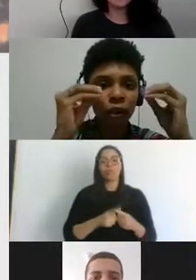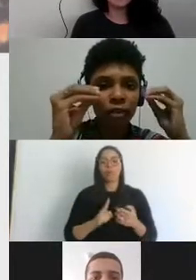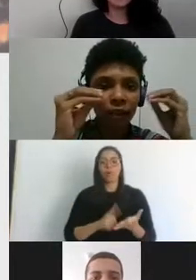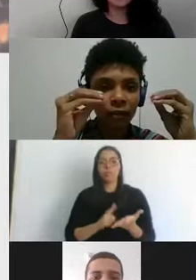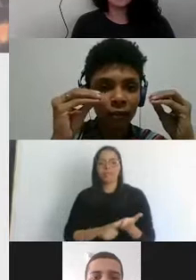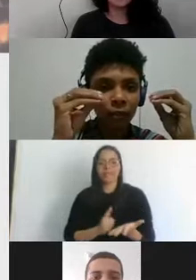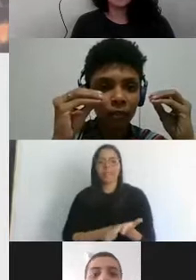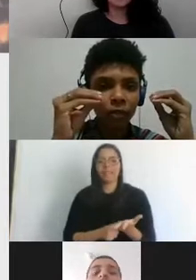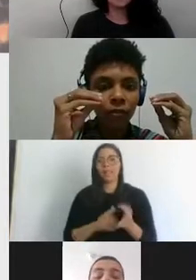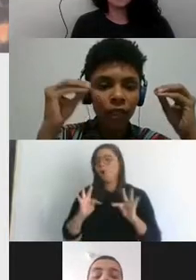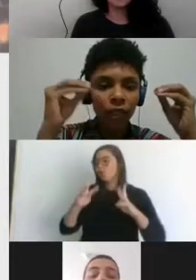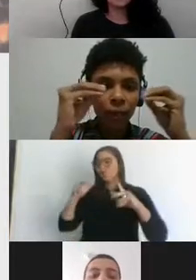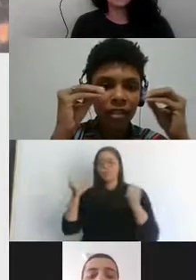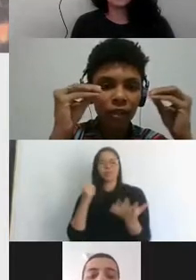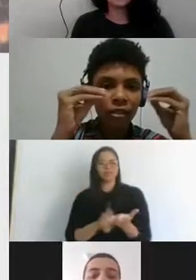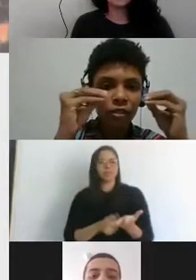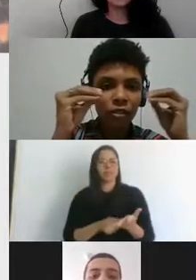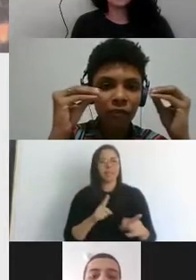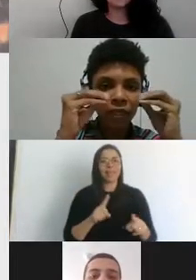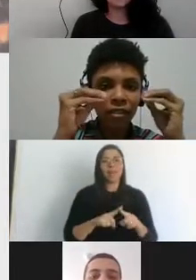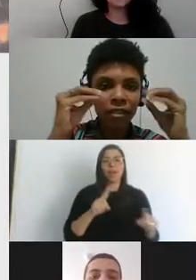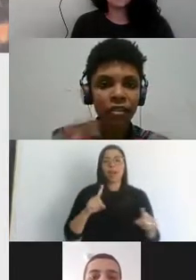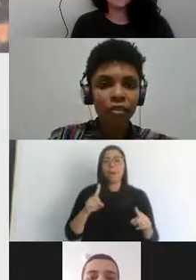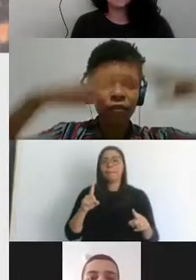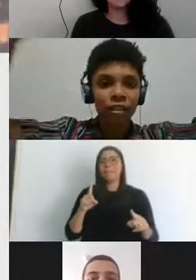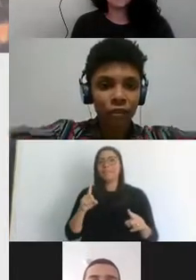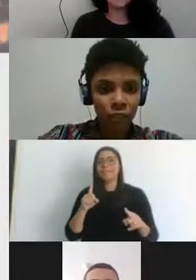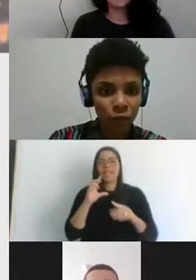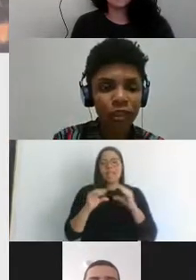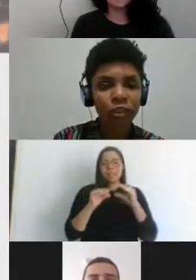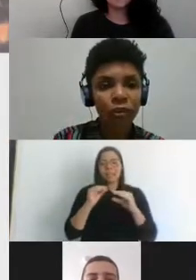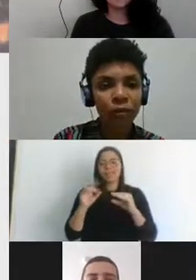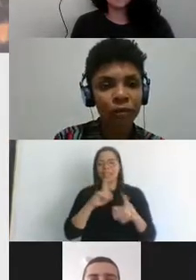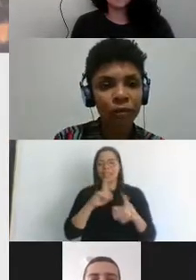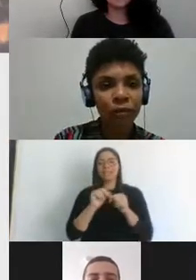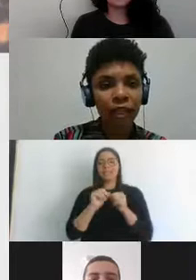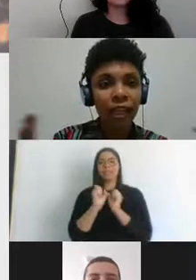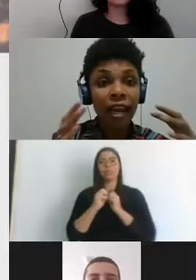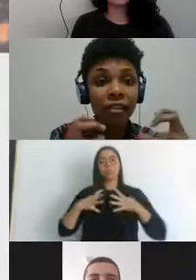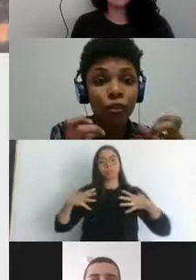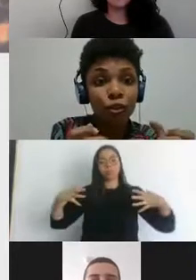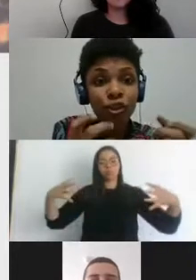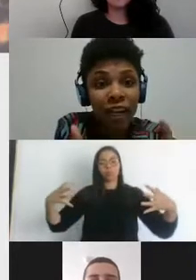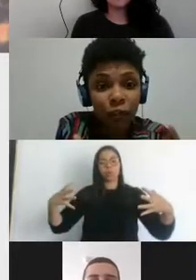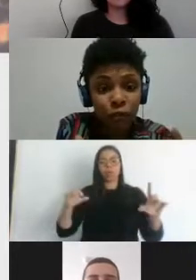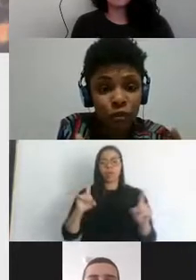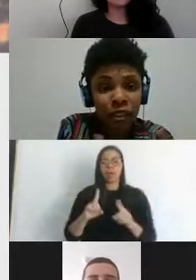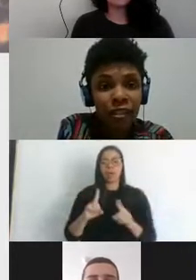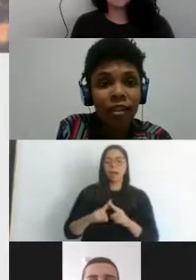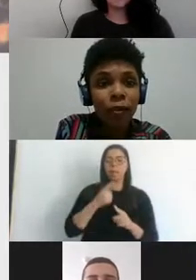aquela história que tudo é negociado mas o negociações em pequenas escalas não fazem um grande montante esse